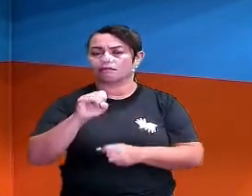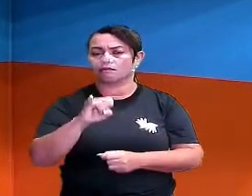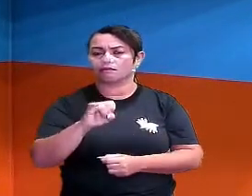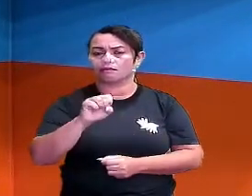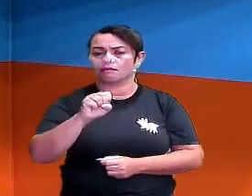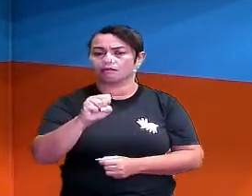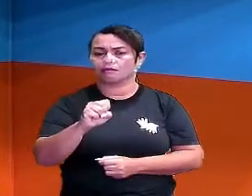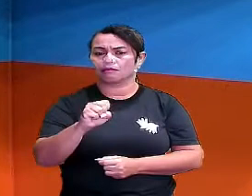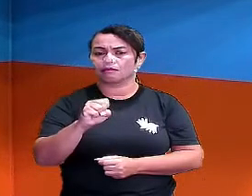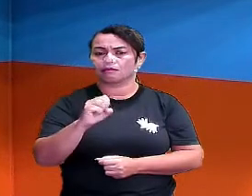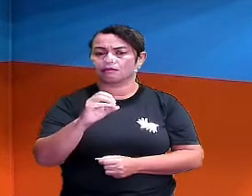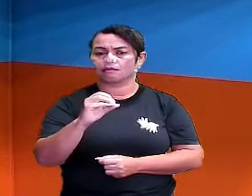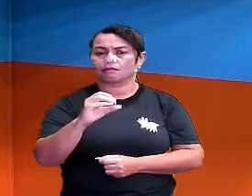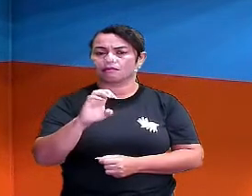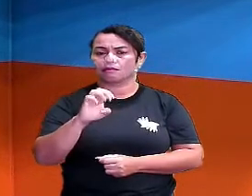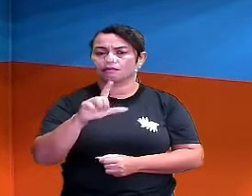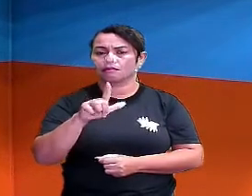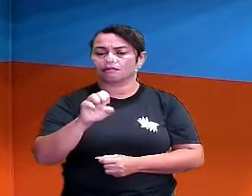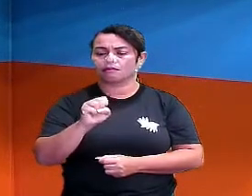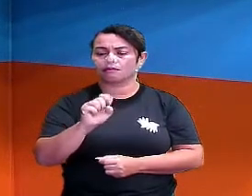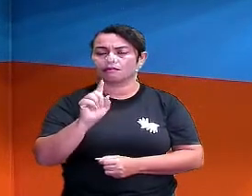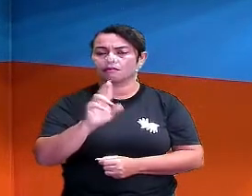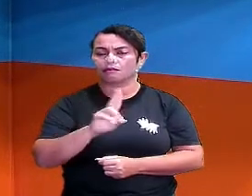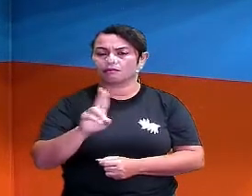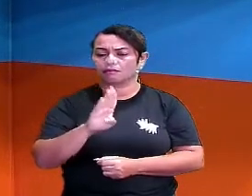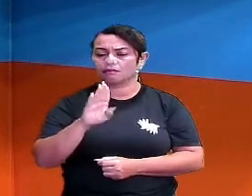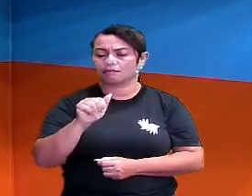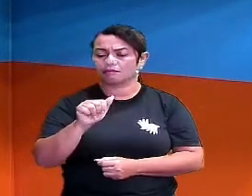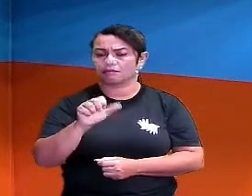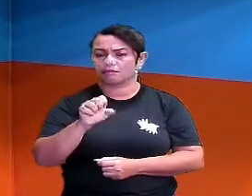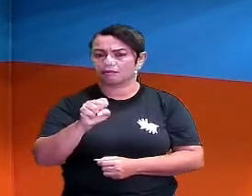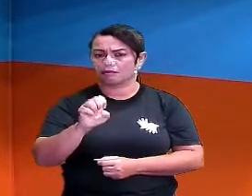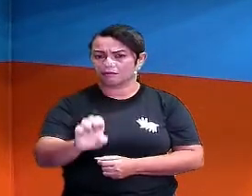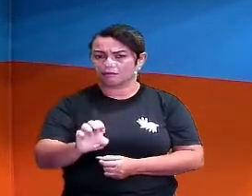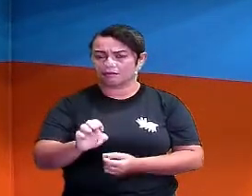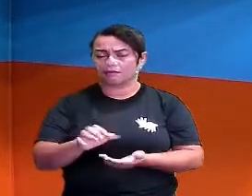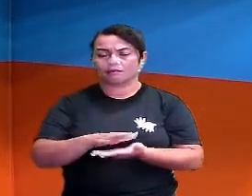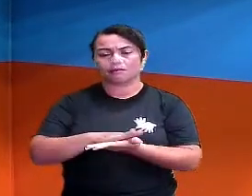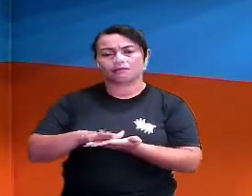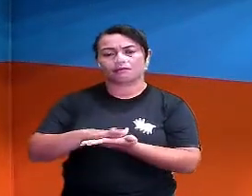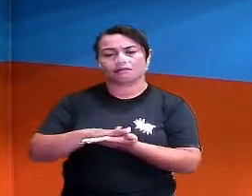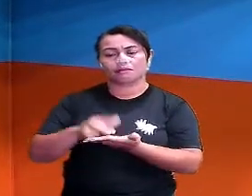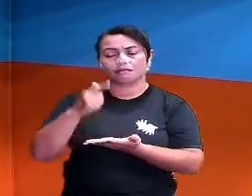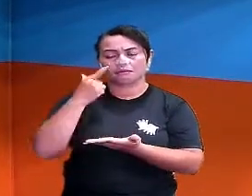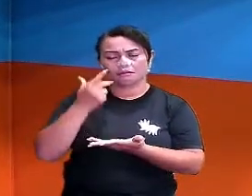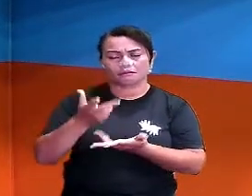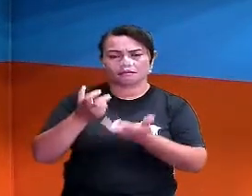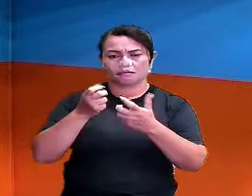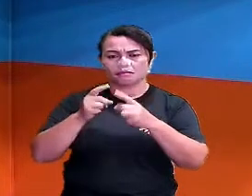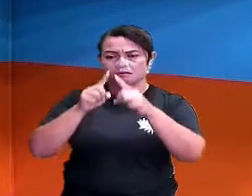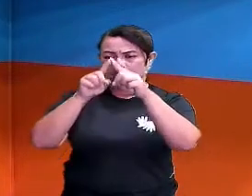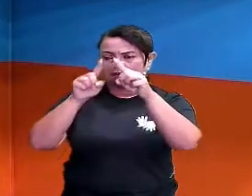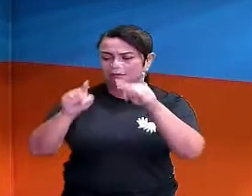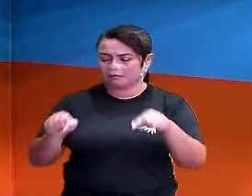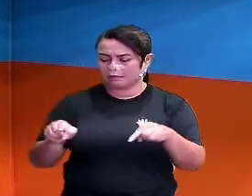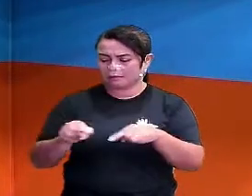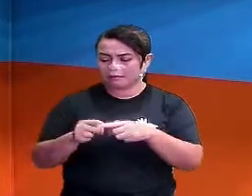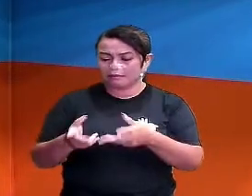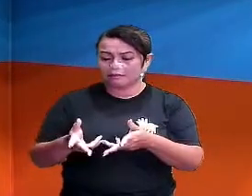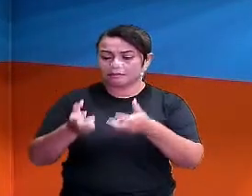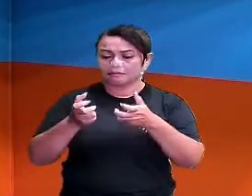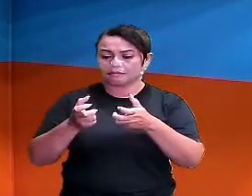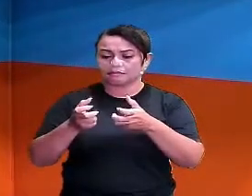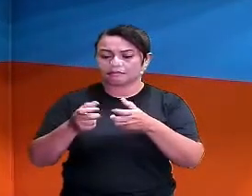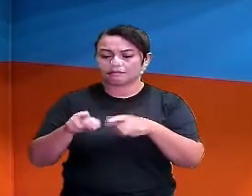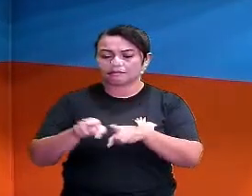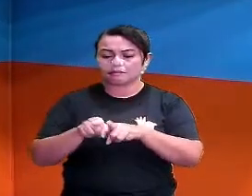São referências que é bem importante para quando vocês estiverem trabalhando aí com os triângulos, para que vocês possam perceber. E